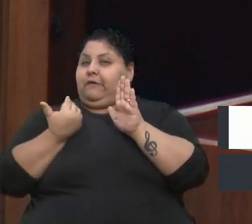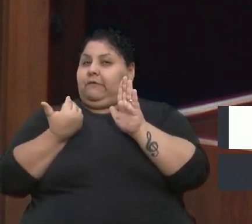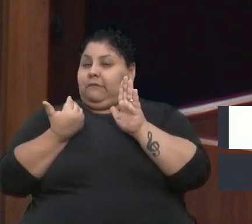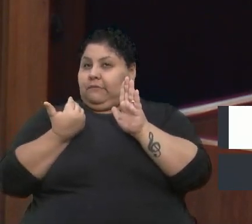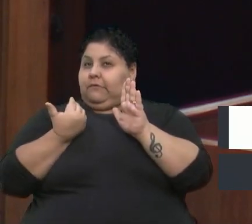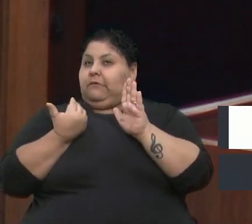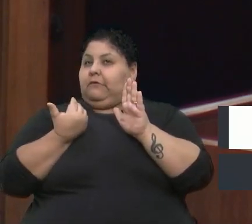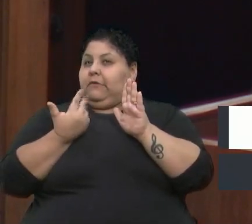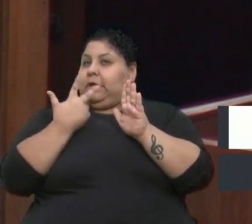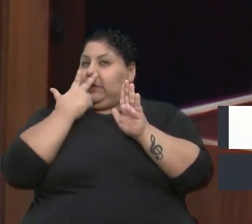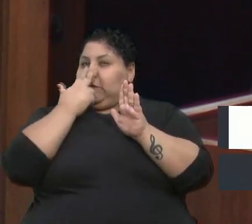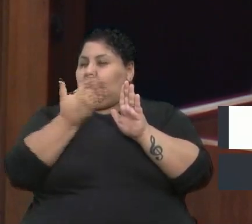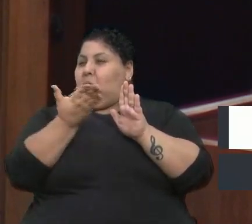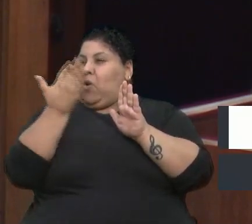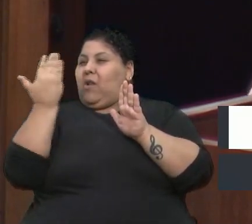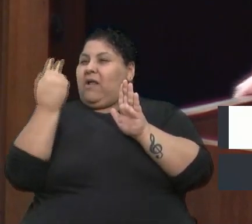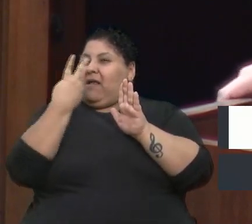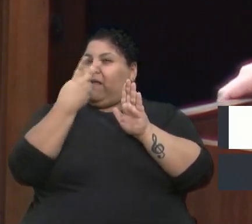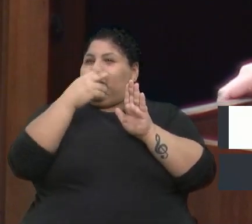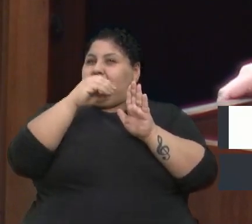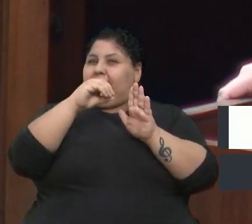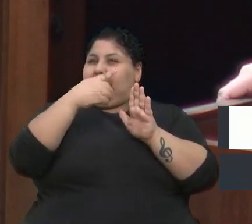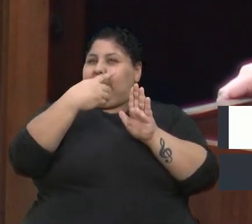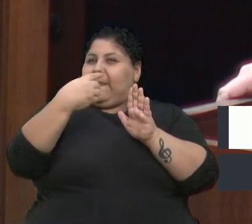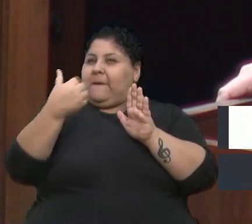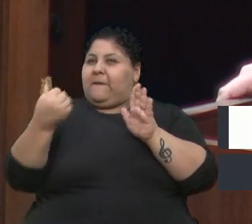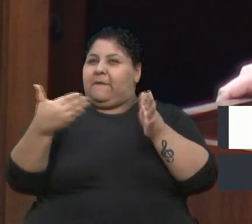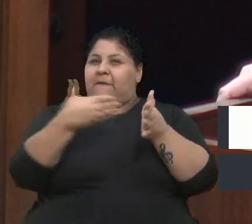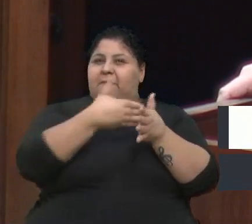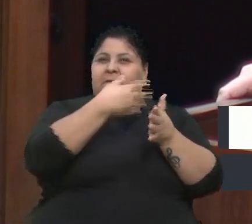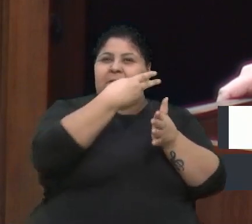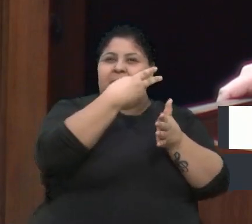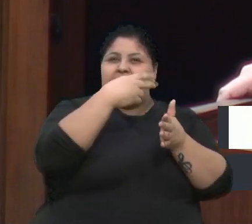de 2016, 2017.